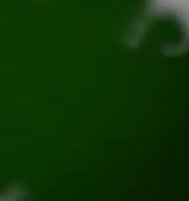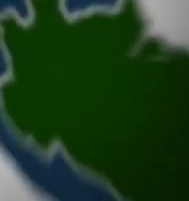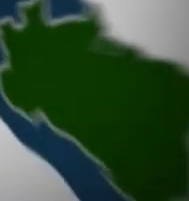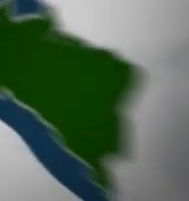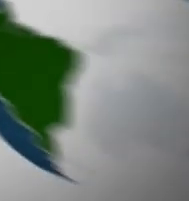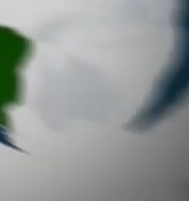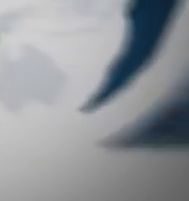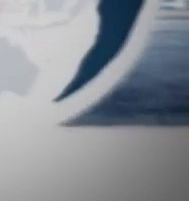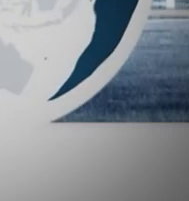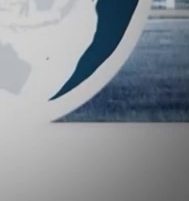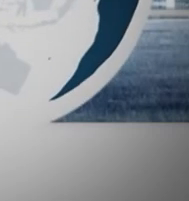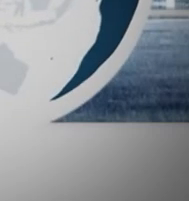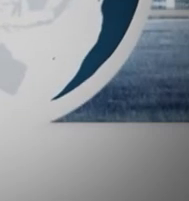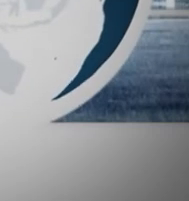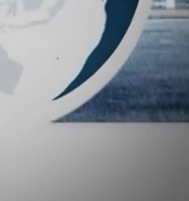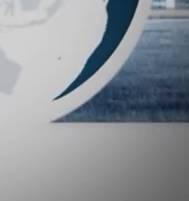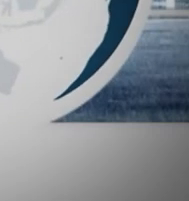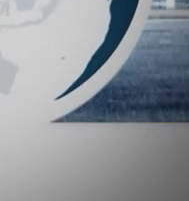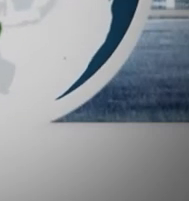o